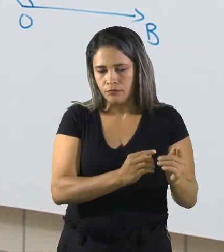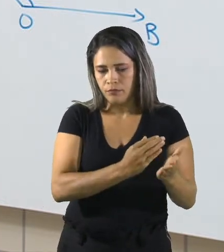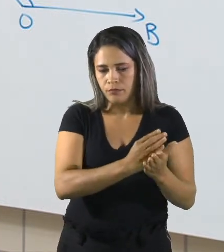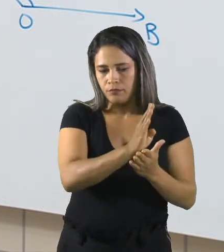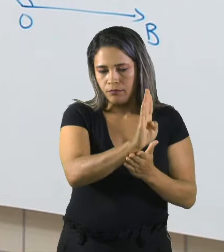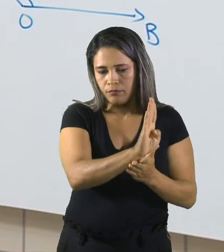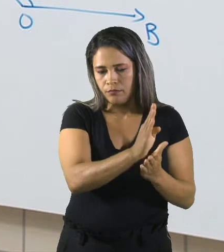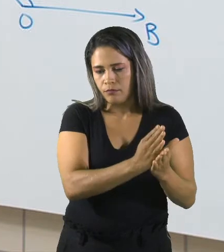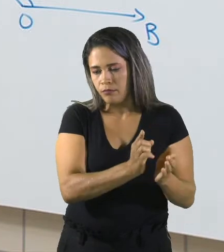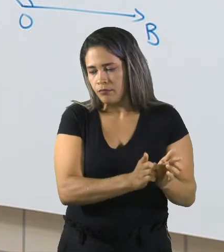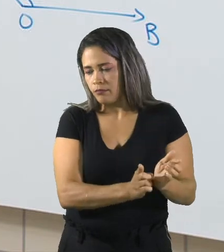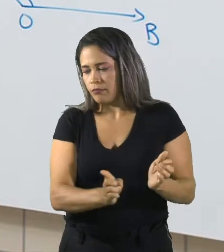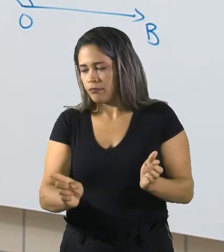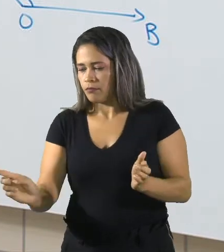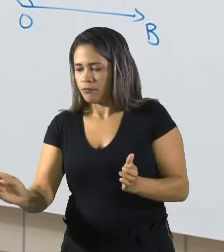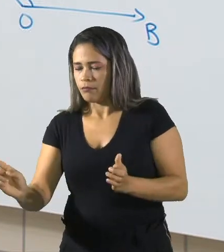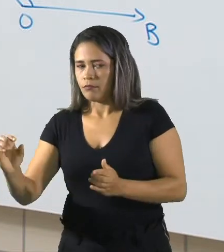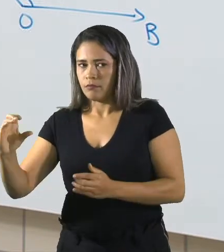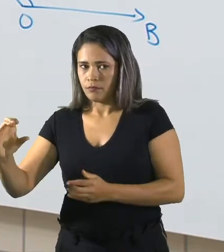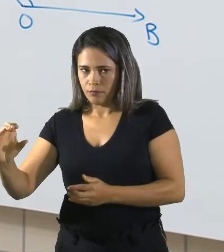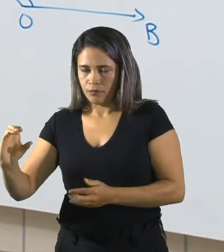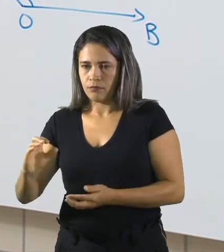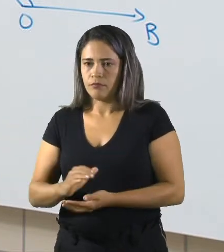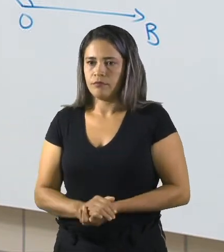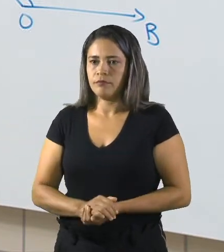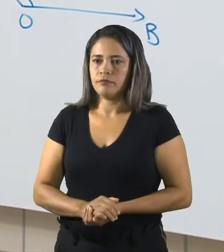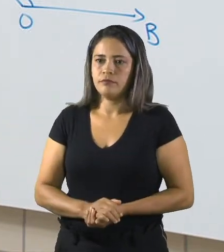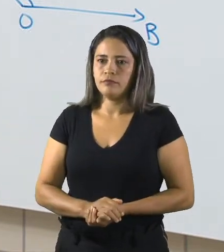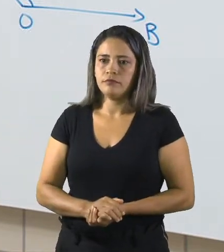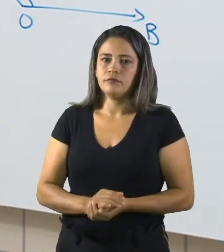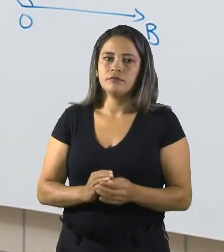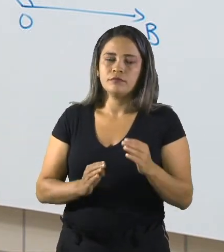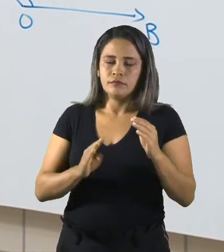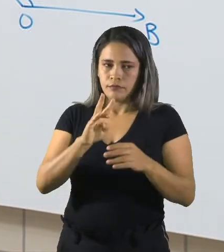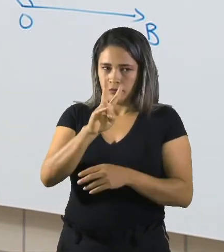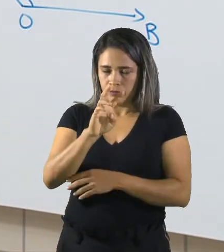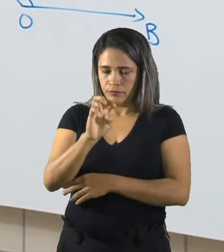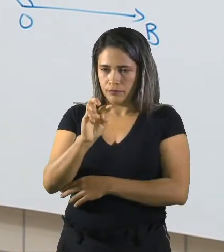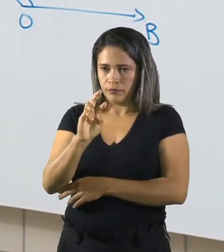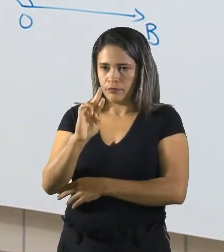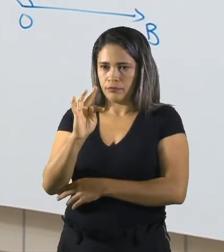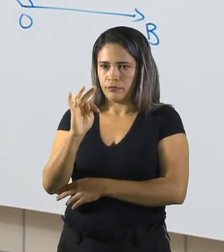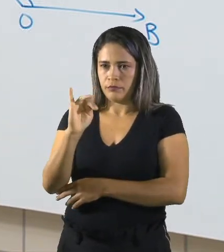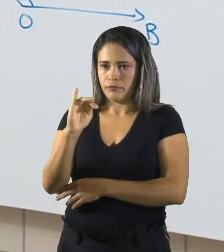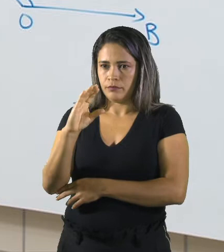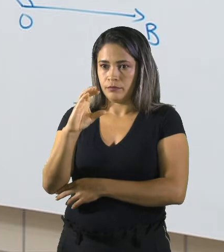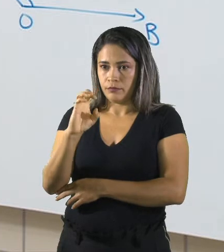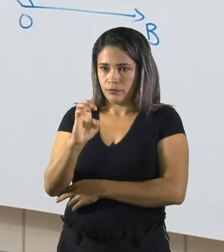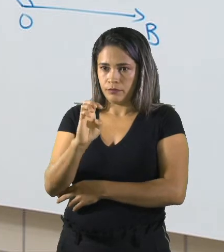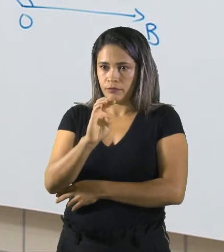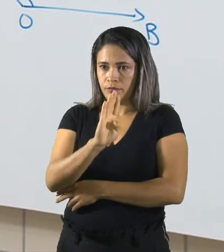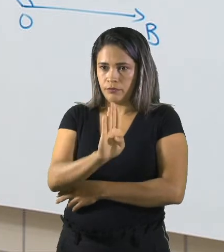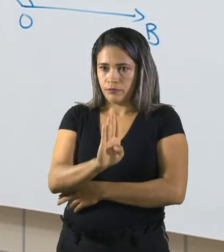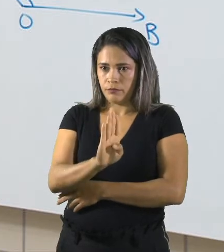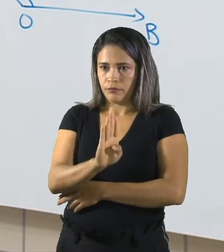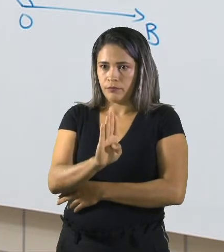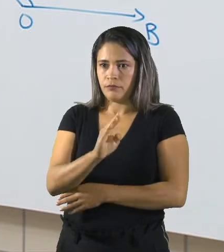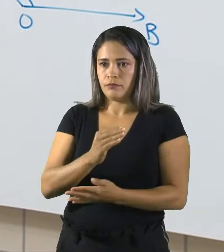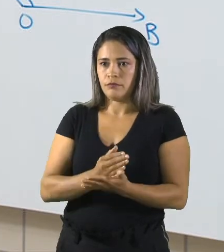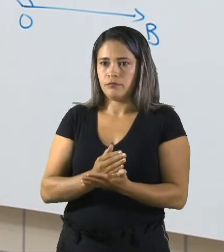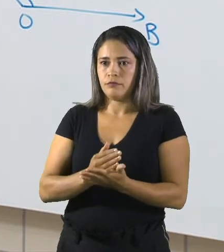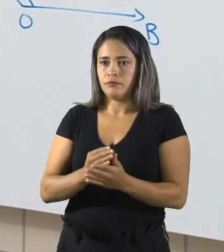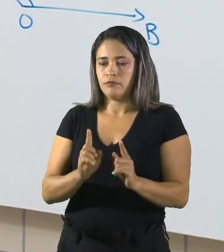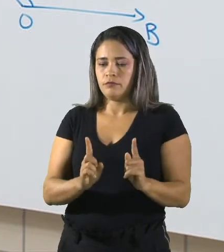são os dois elementos do nosso ângulo. O vértice é o ponto B, é o ponto em que essas duas semirretas têm origem, e os